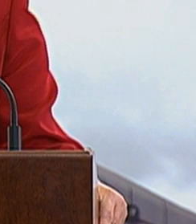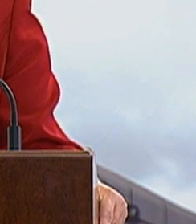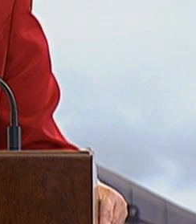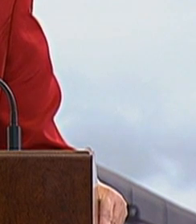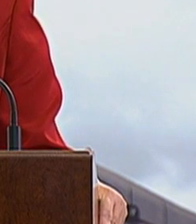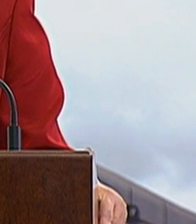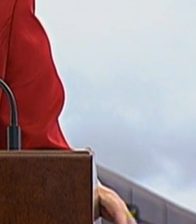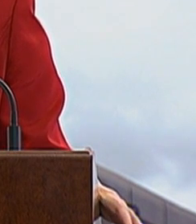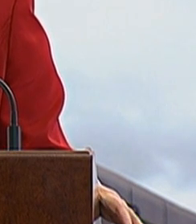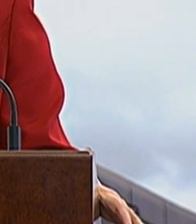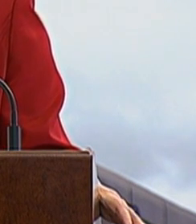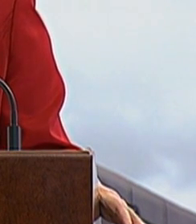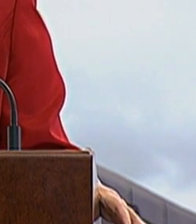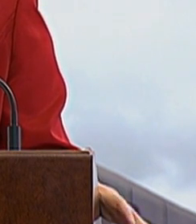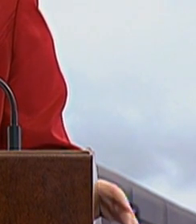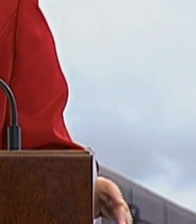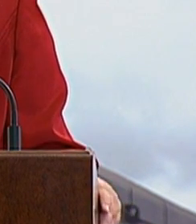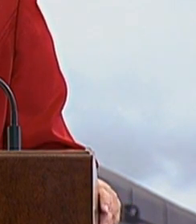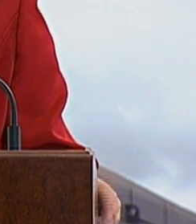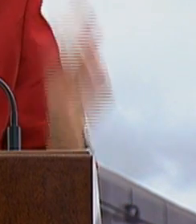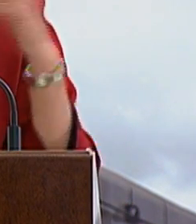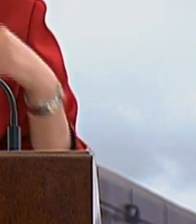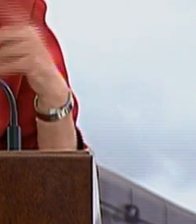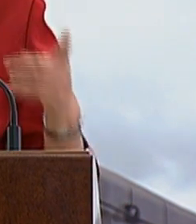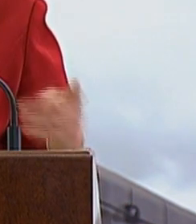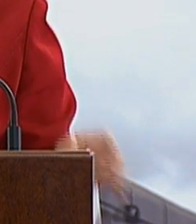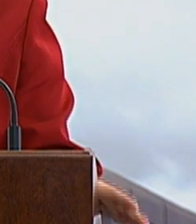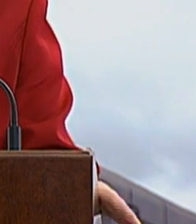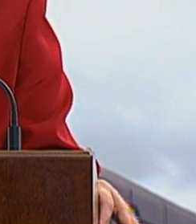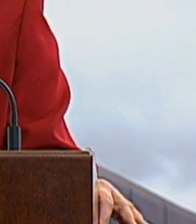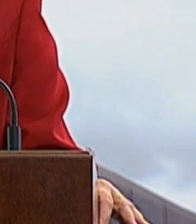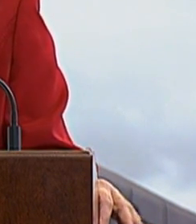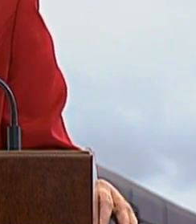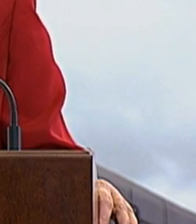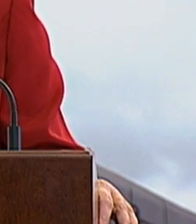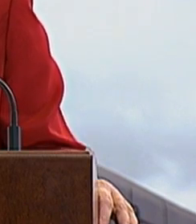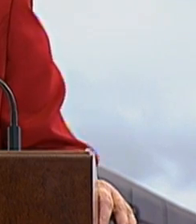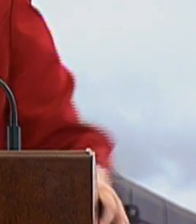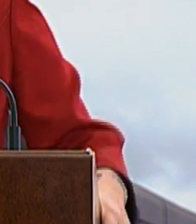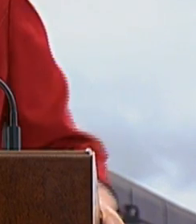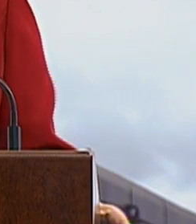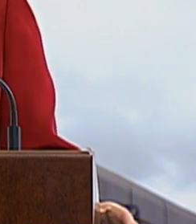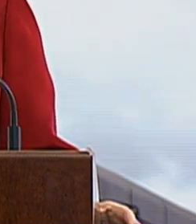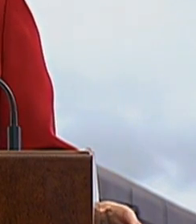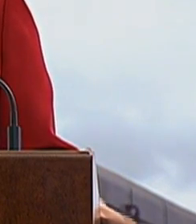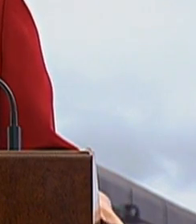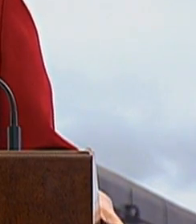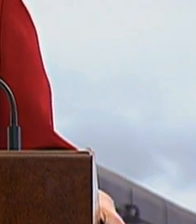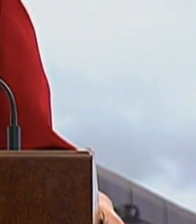que lamos para construir e o desempenho da nossa Seleção Feminina de vôlei nos